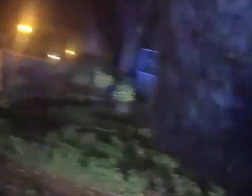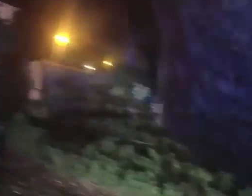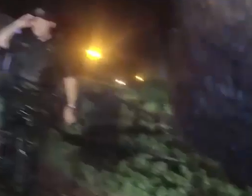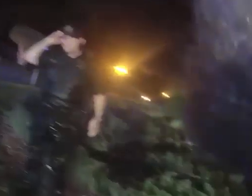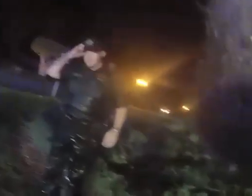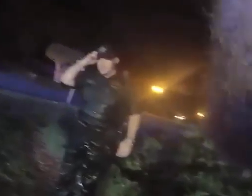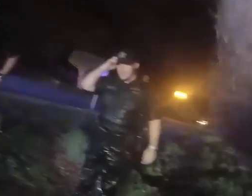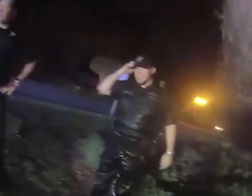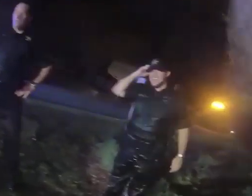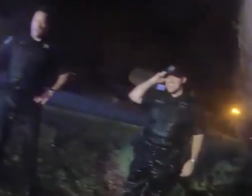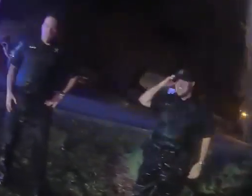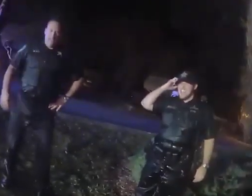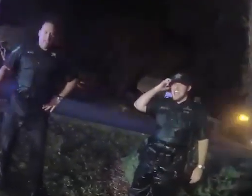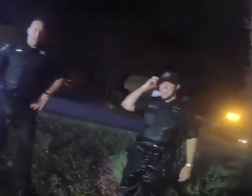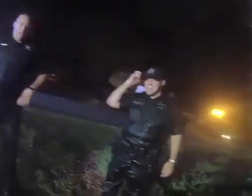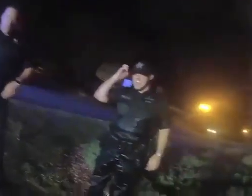Yeah!